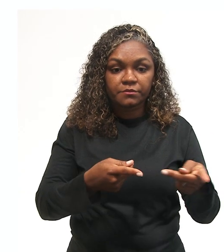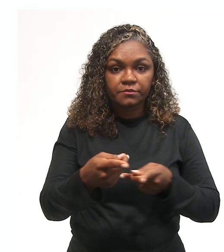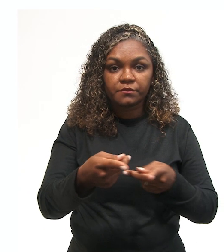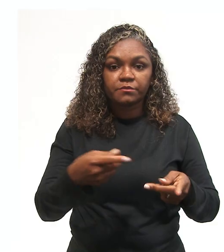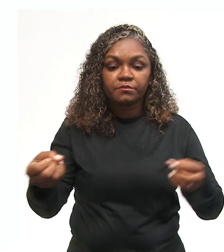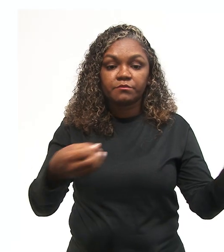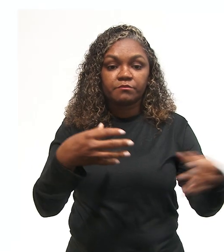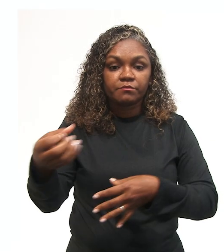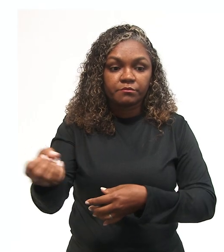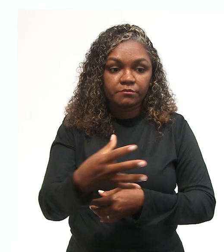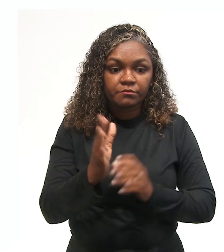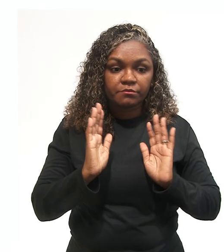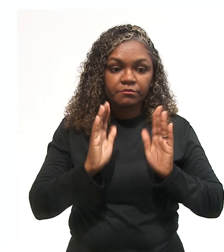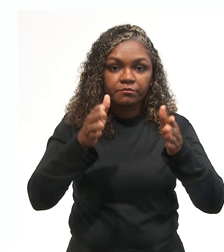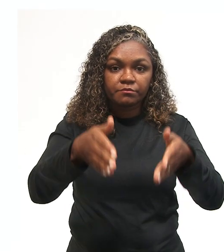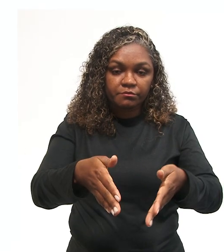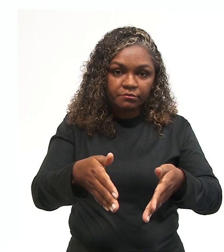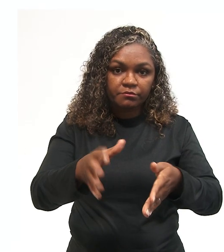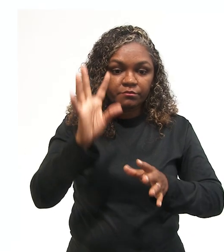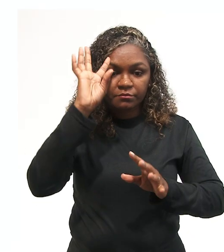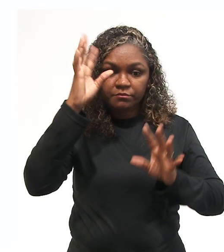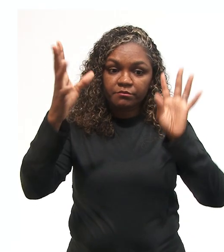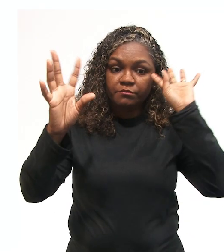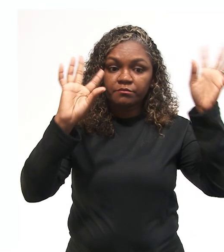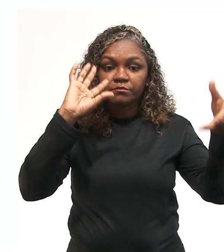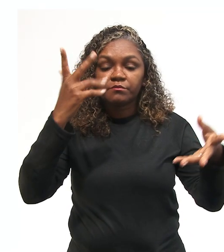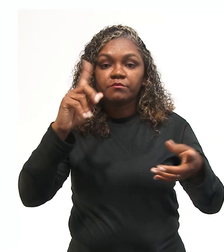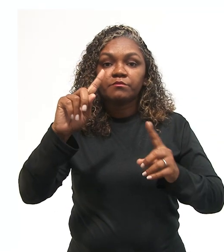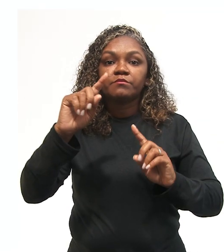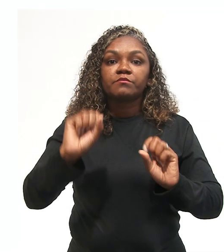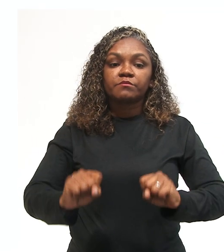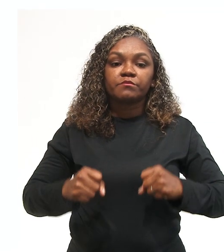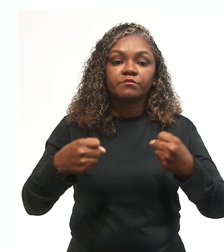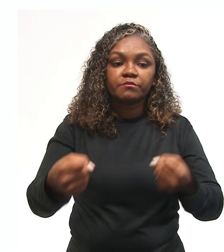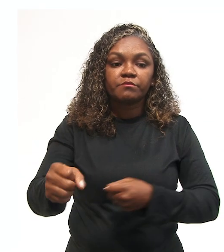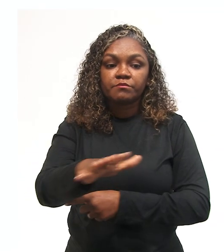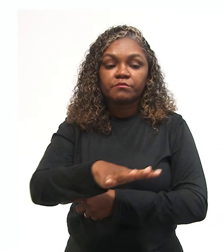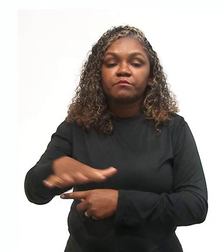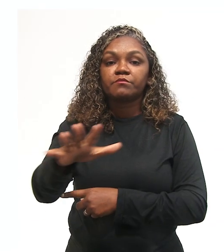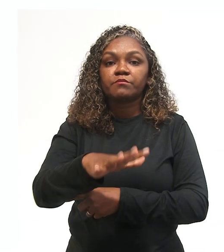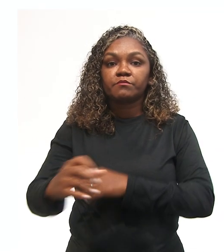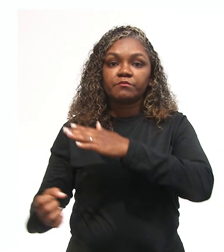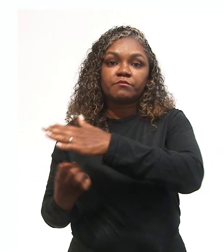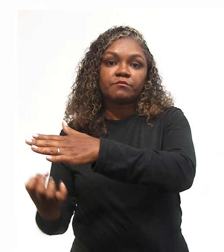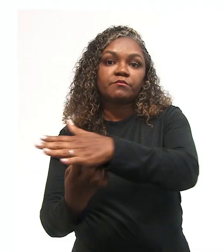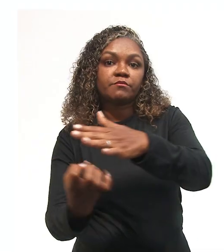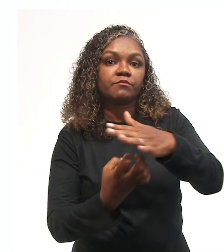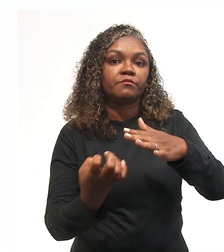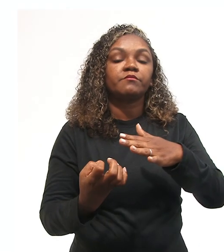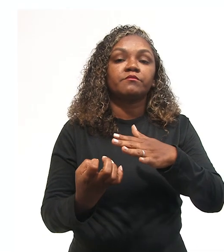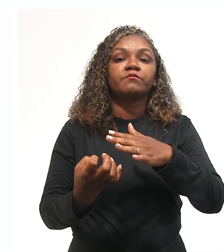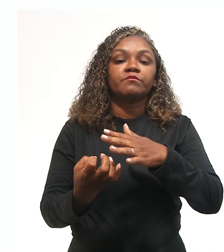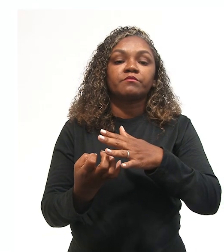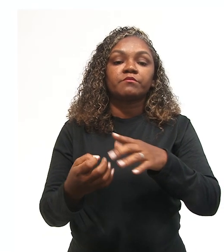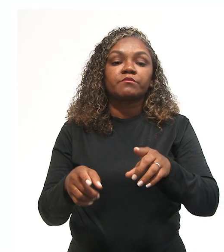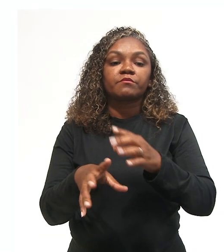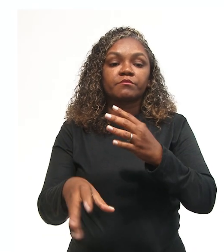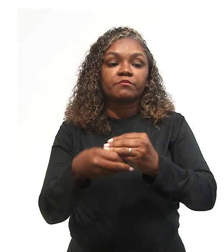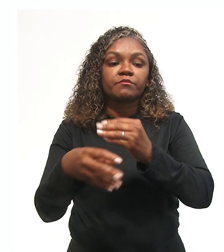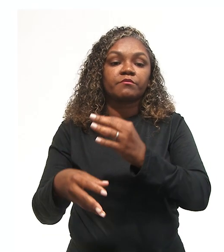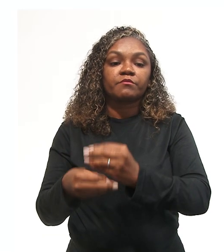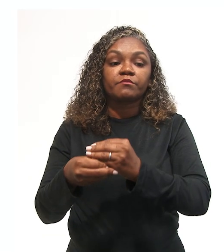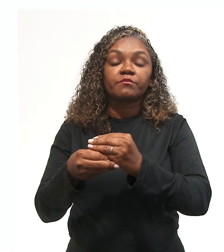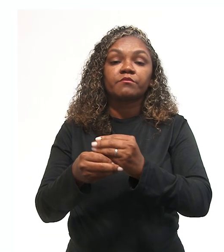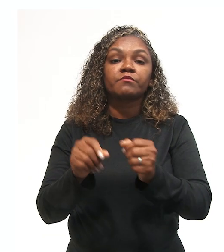inovação, com foco em soluções para desafios da área comercial, integrando critérios